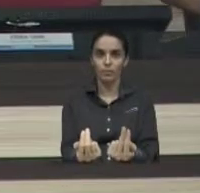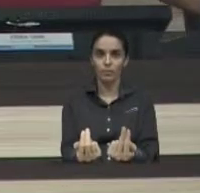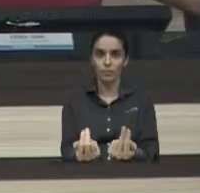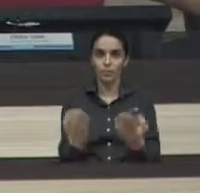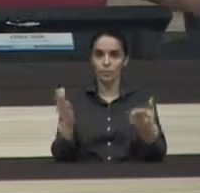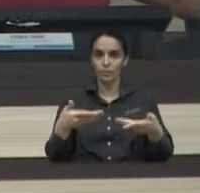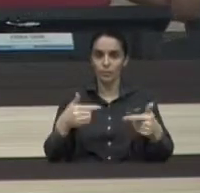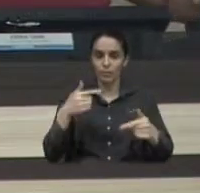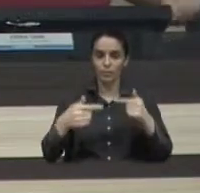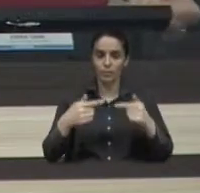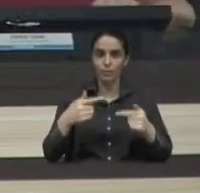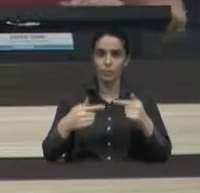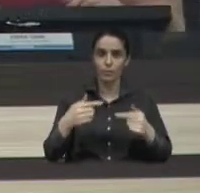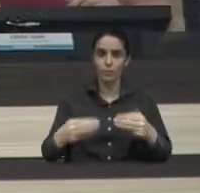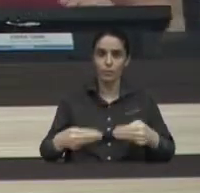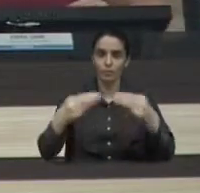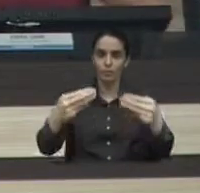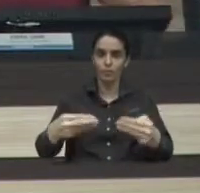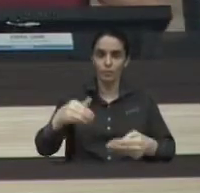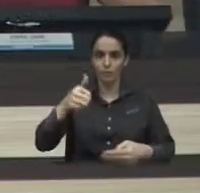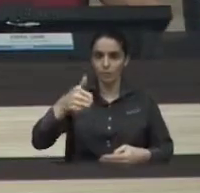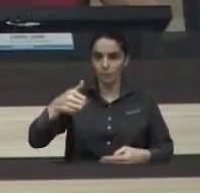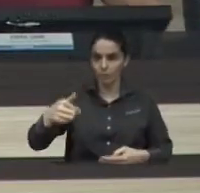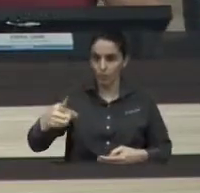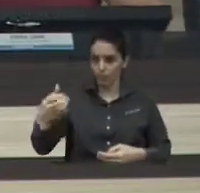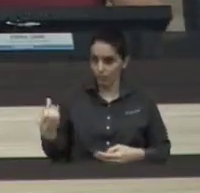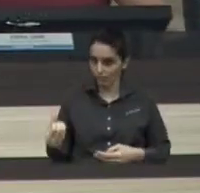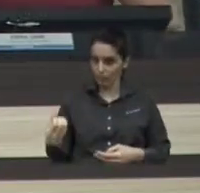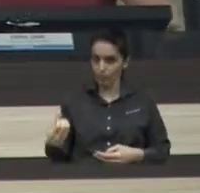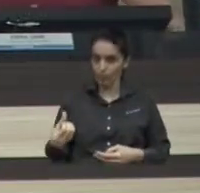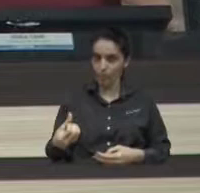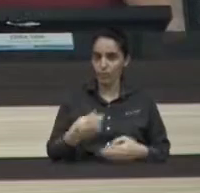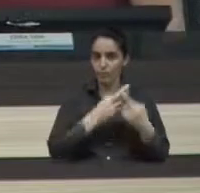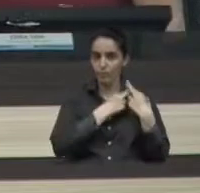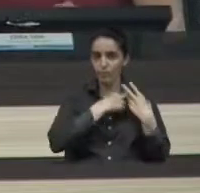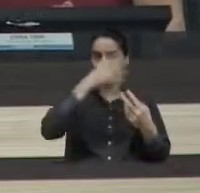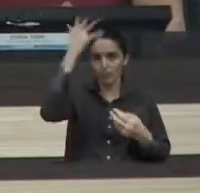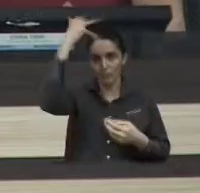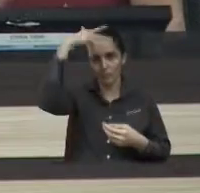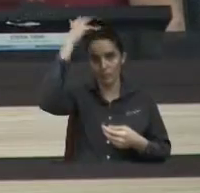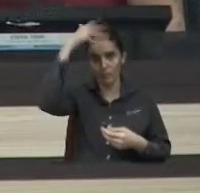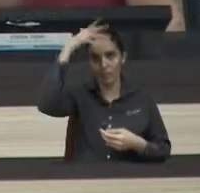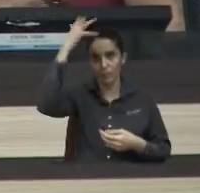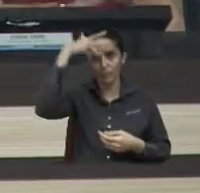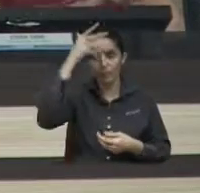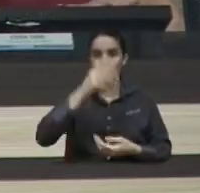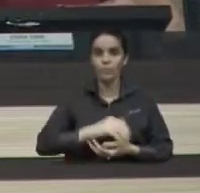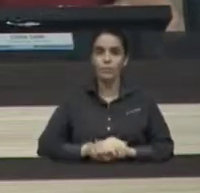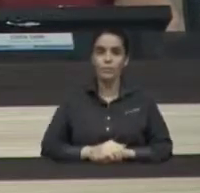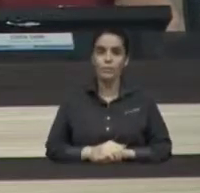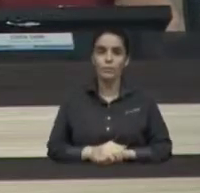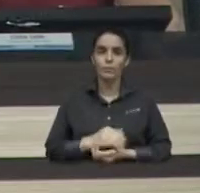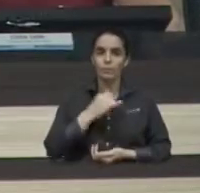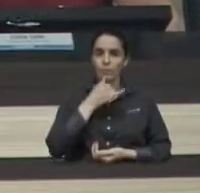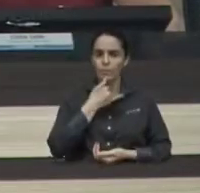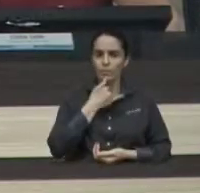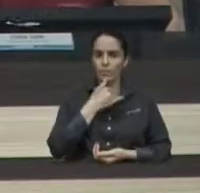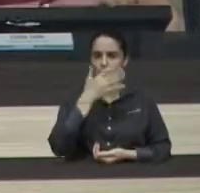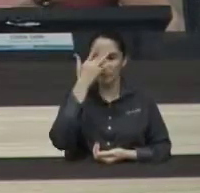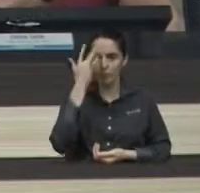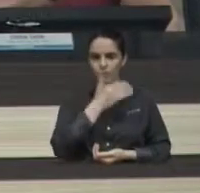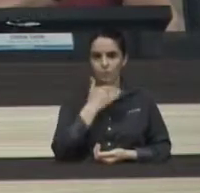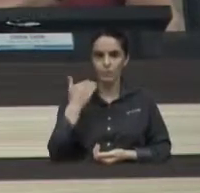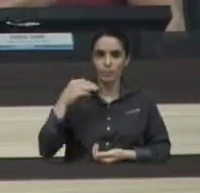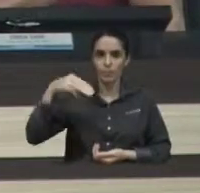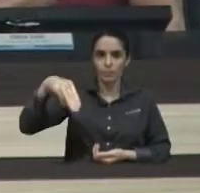Está em discussão a moção 176 da vereadora Érica Tanque, moção de pesar pelo falecimento do senhor